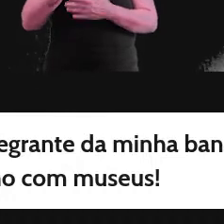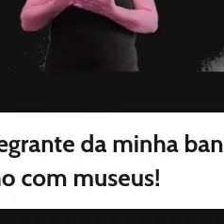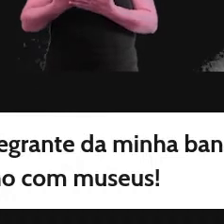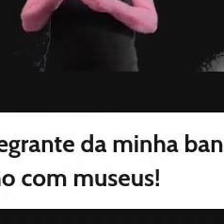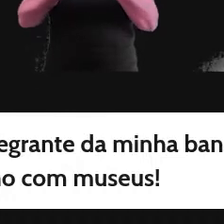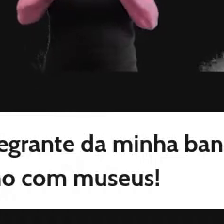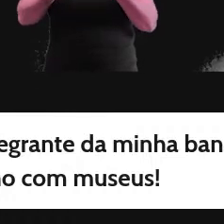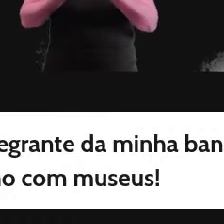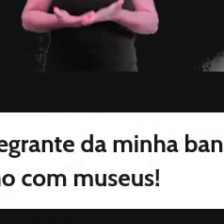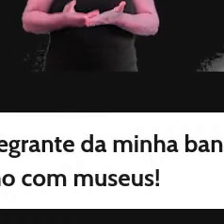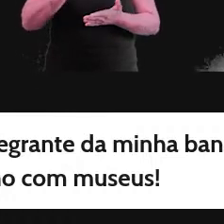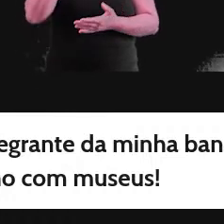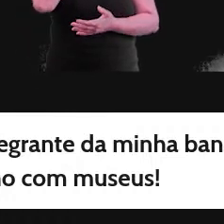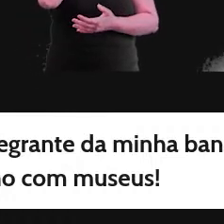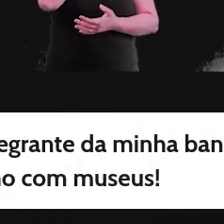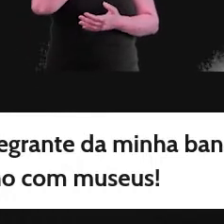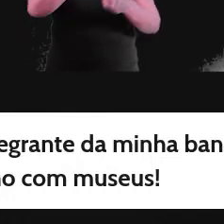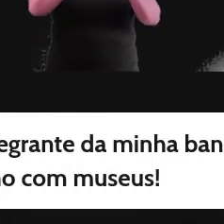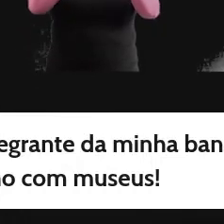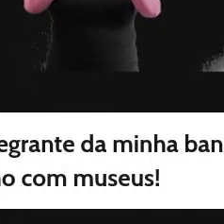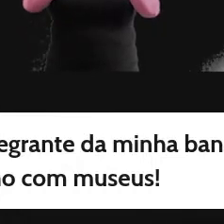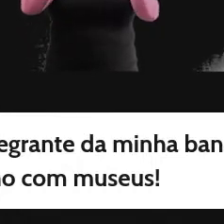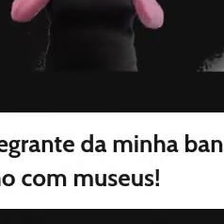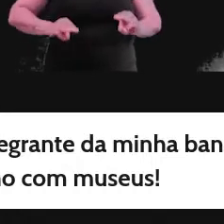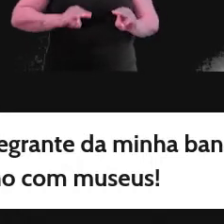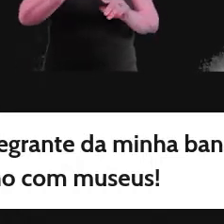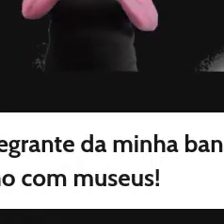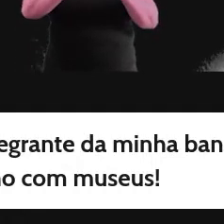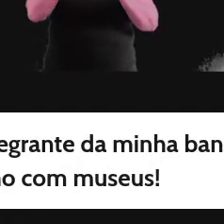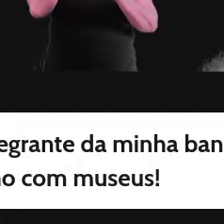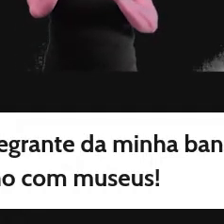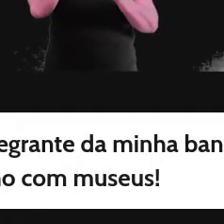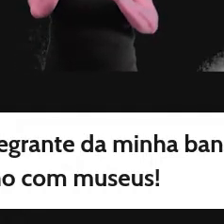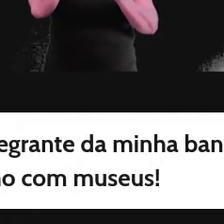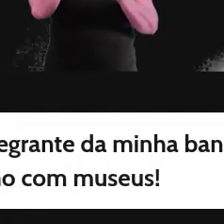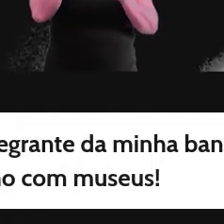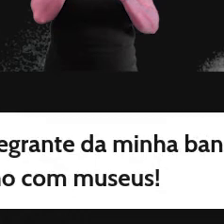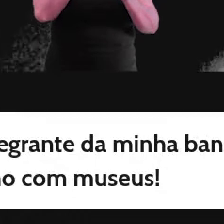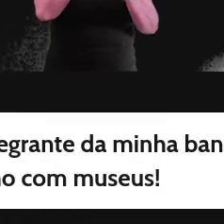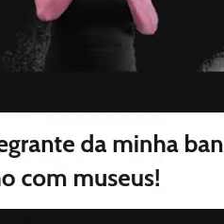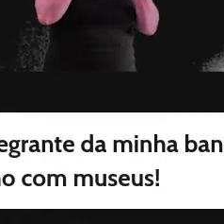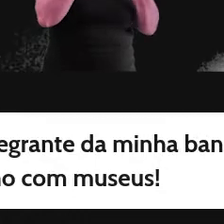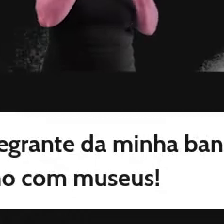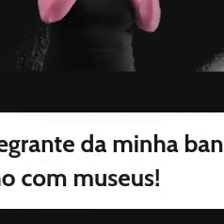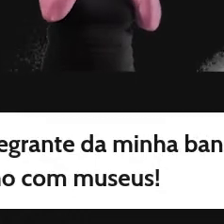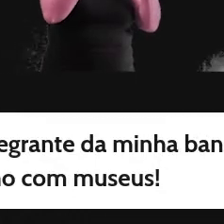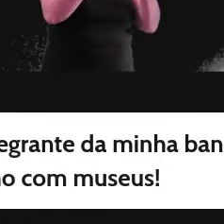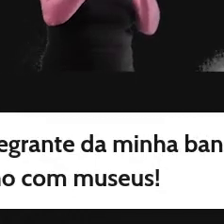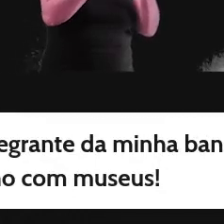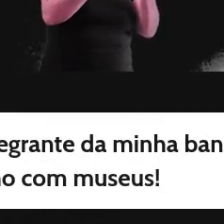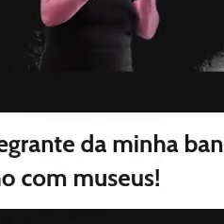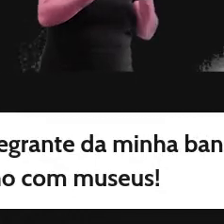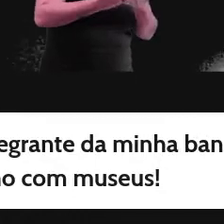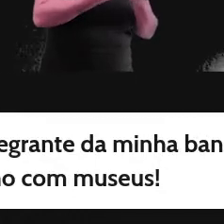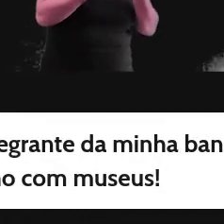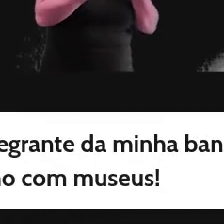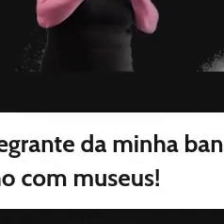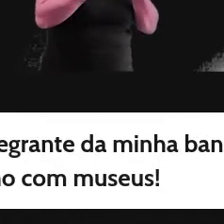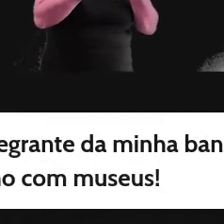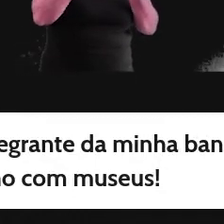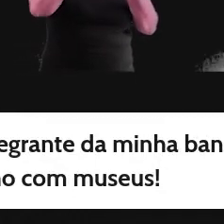complicado. Os museus, a gente tem feito essa tentativa, abre enquanto a cidade, a depender, né, de como é que estão funcionando as cidades,